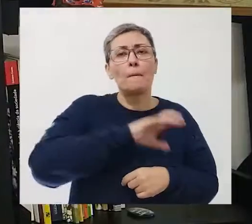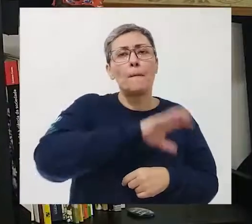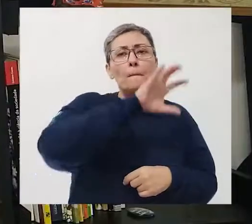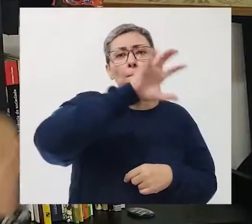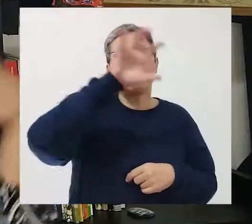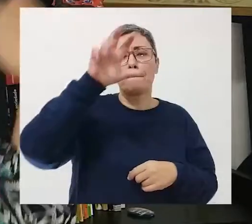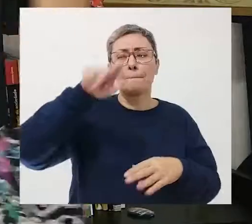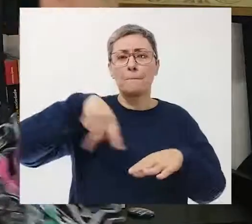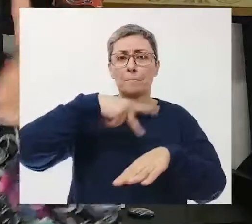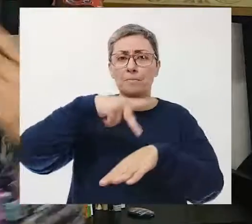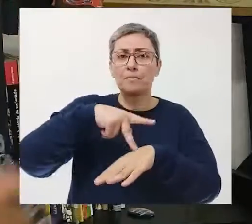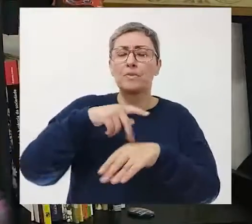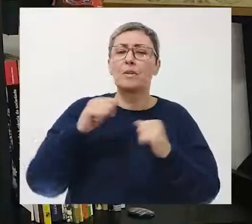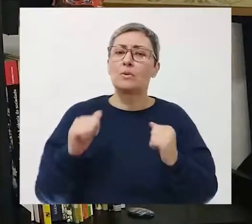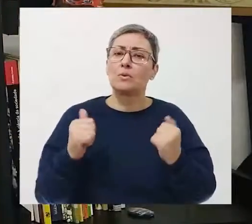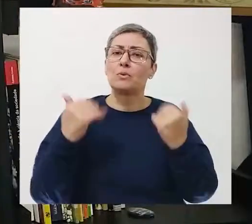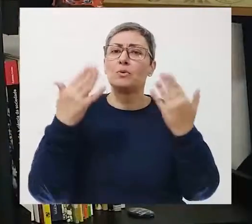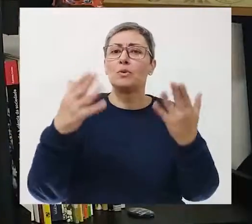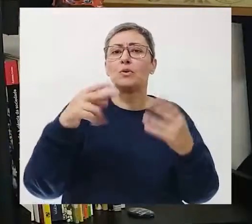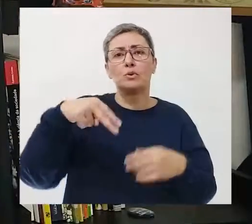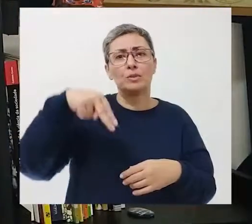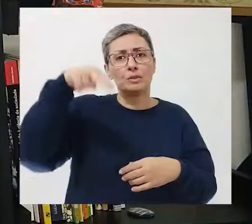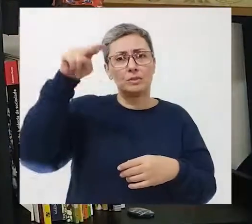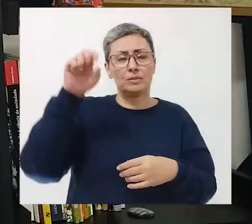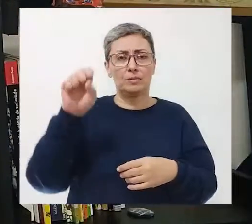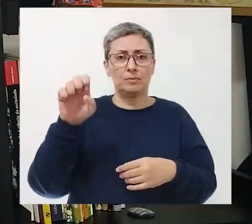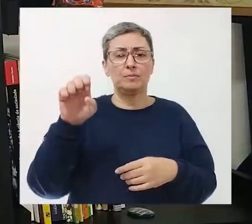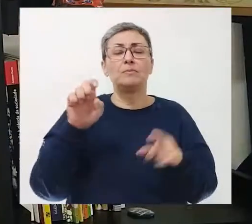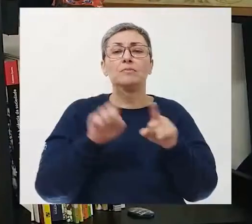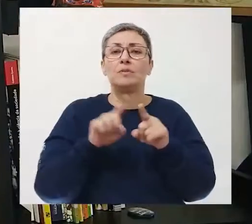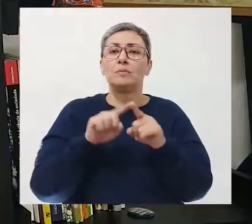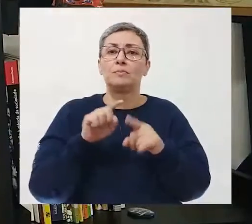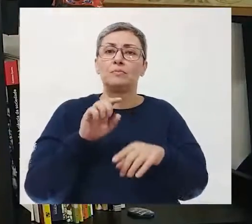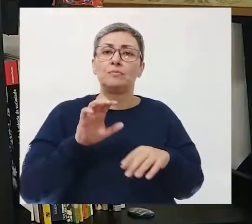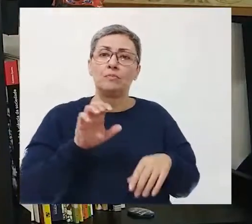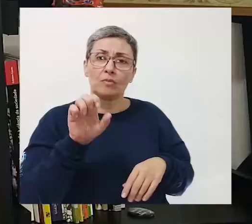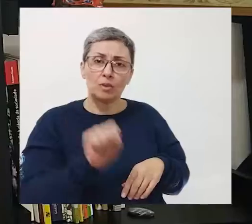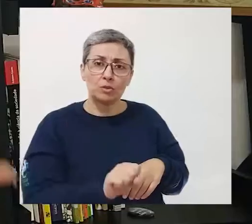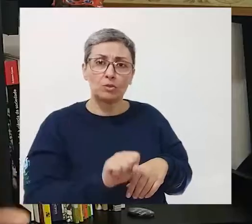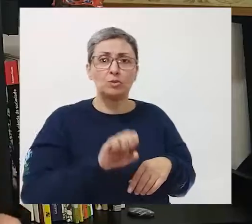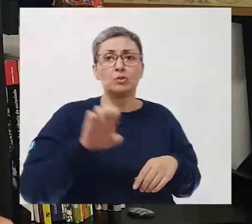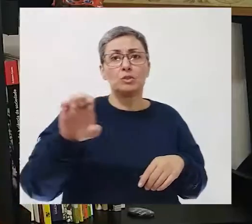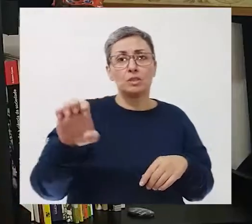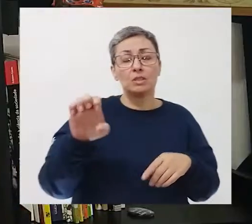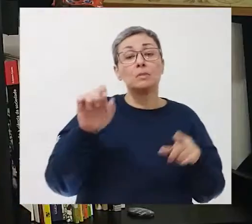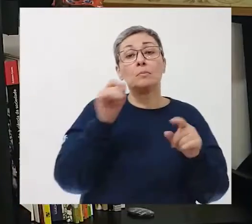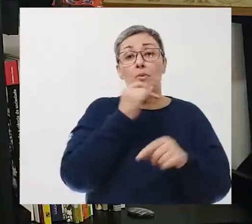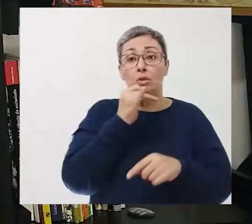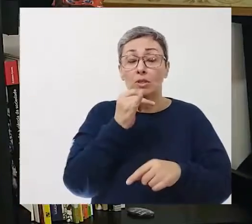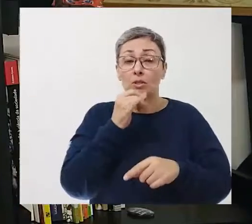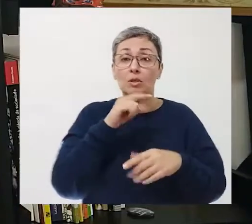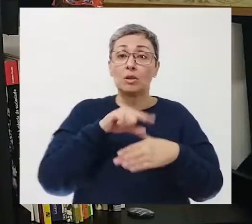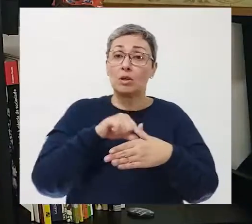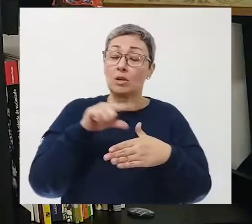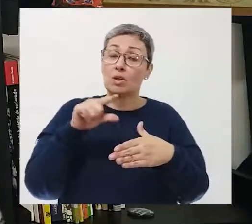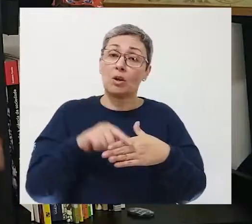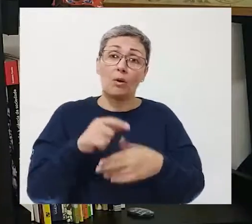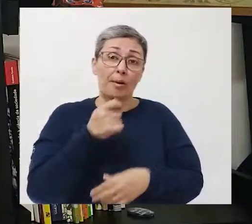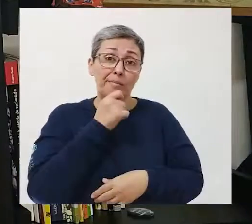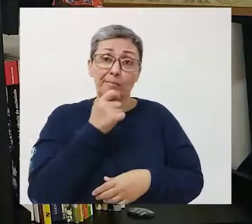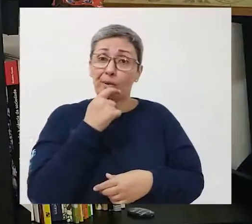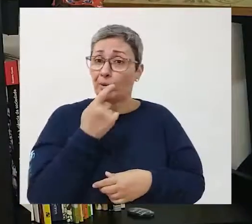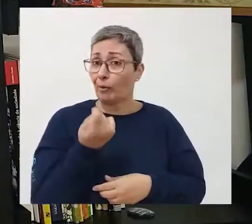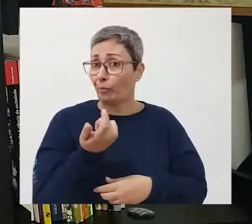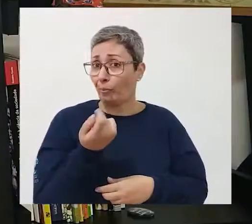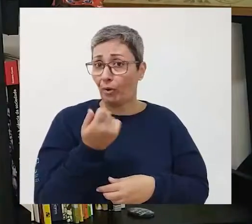né? Regiões além do Nordeste. Na região Sul e Sudeste, por exemplo, o cordel ainda é